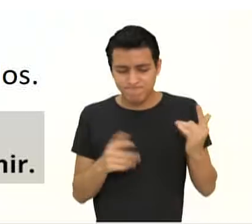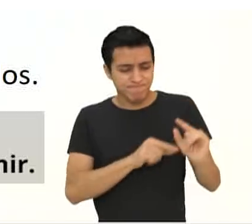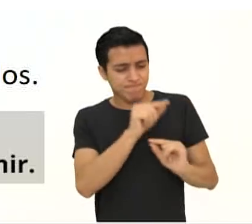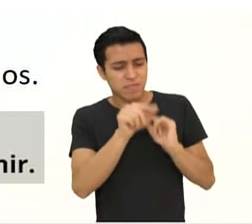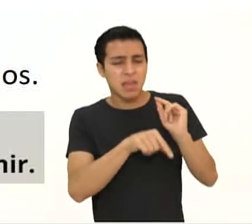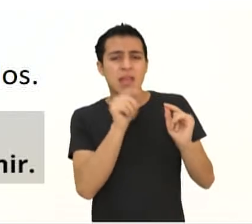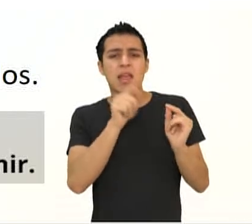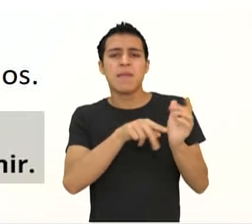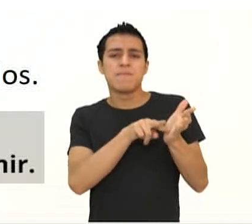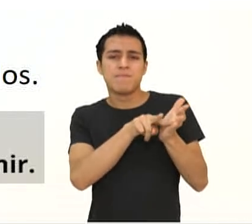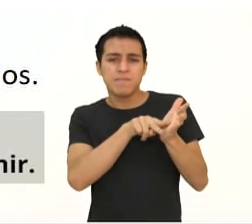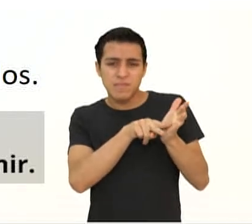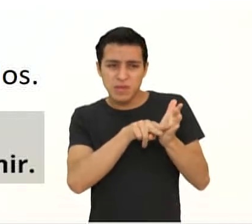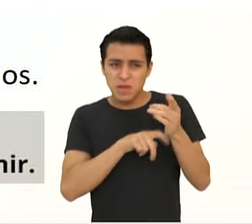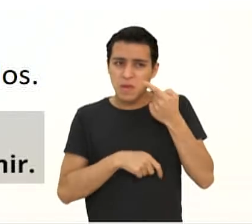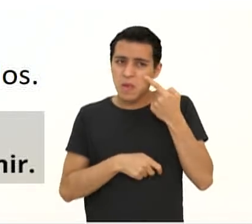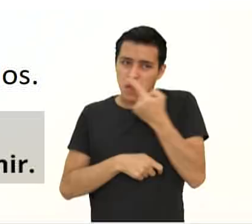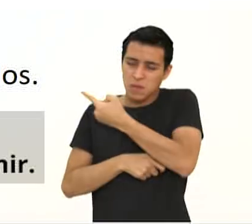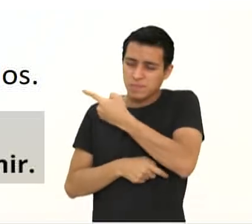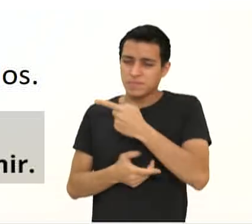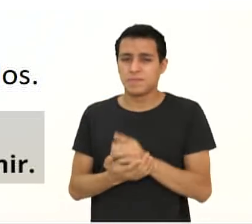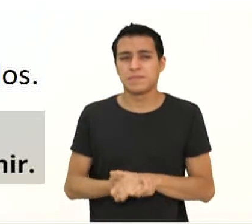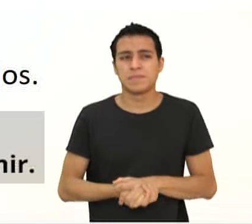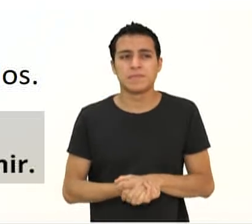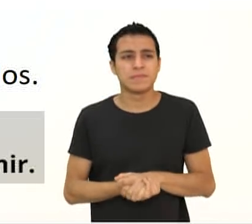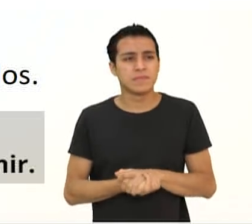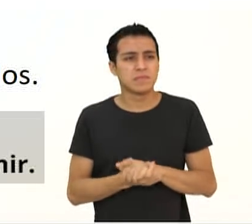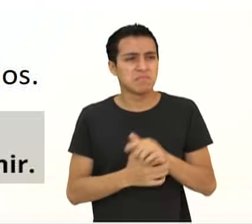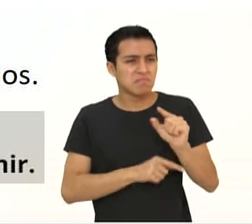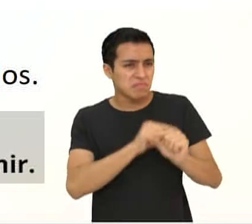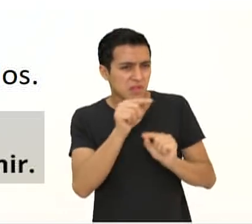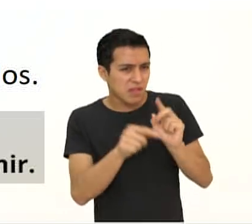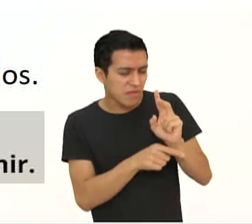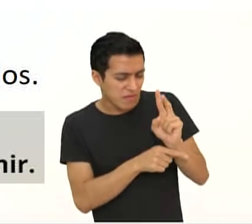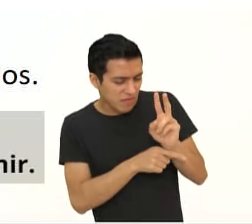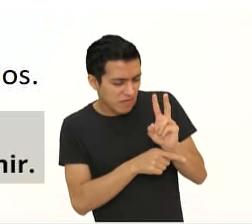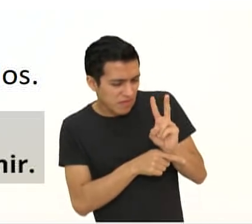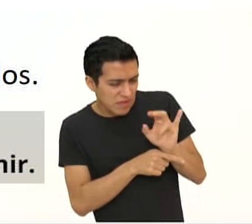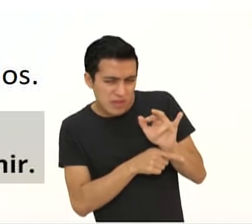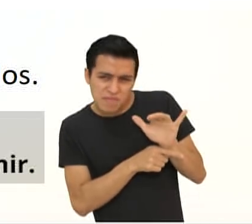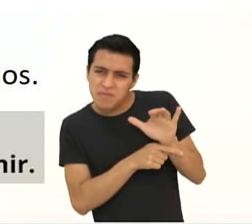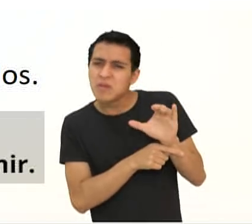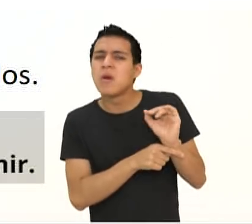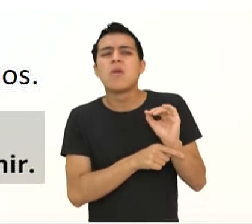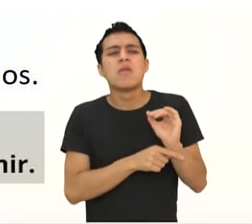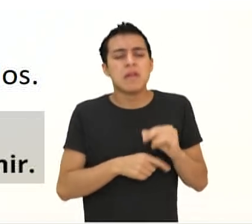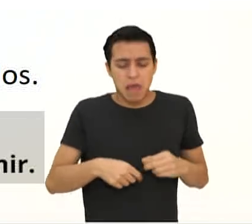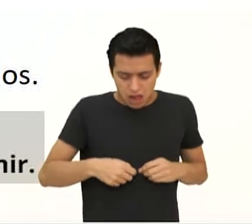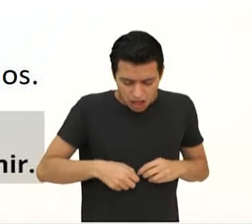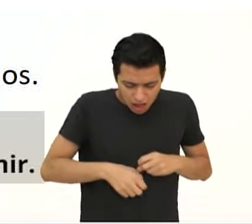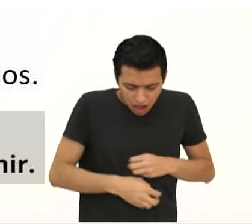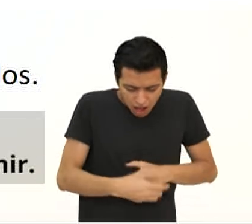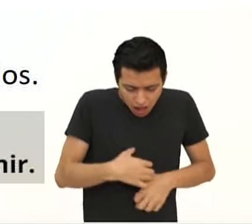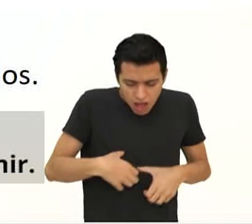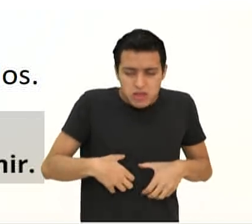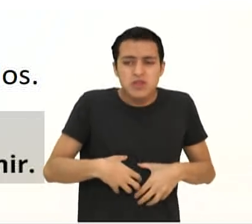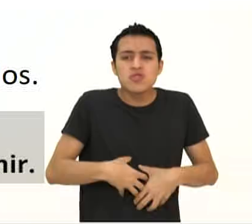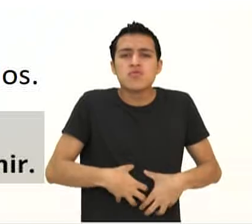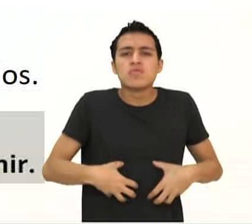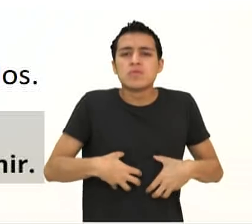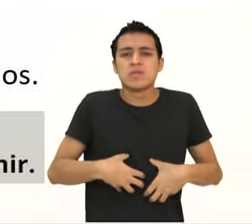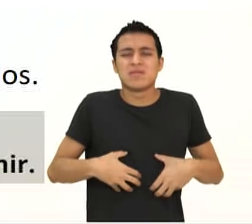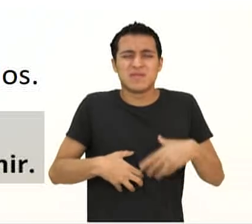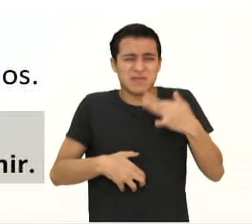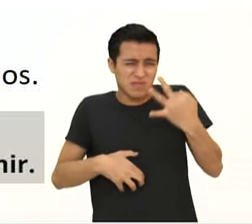pela bactéria Vibrio cholerae. Ela causa uma infecção no intestino, gerando muita dor